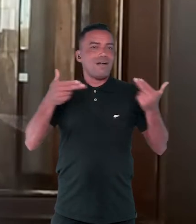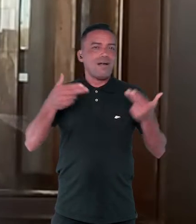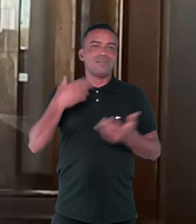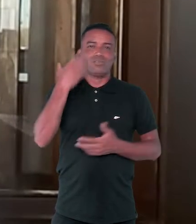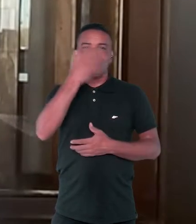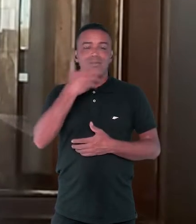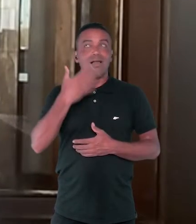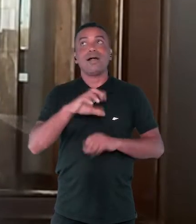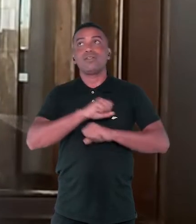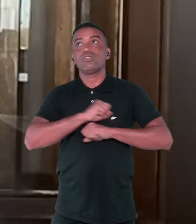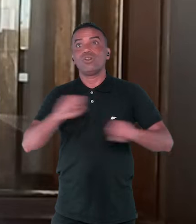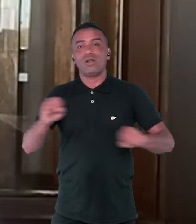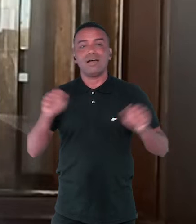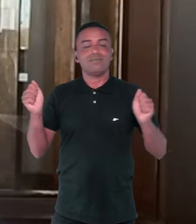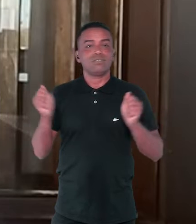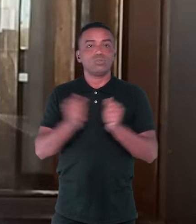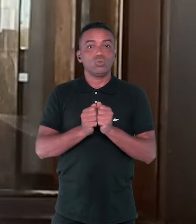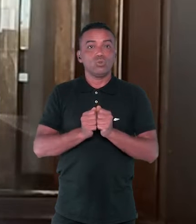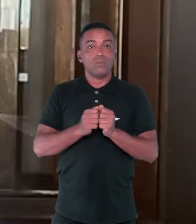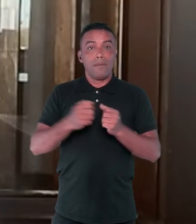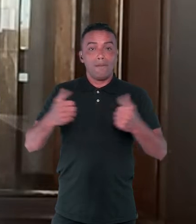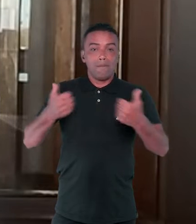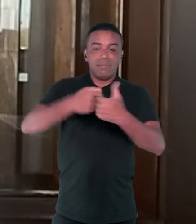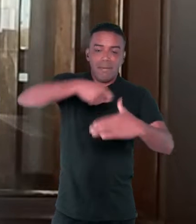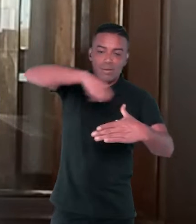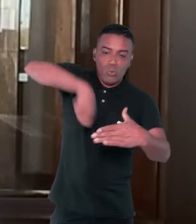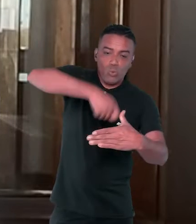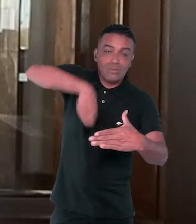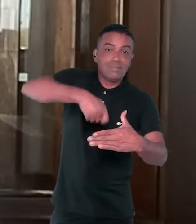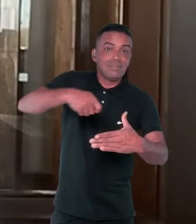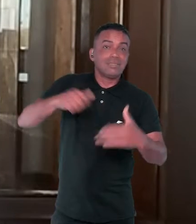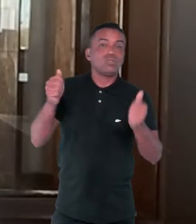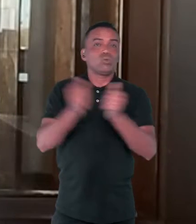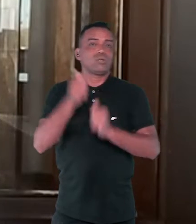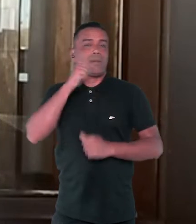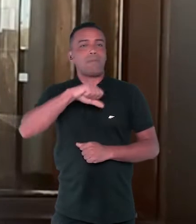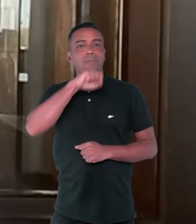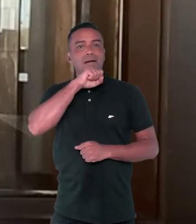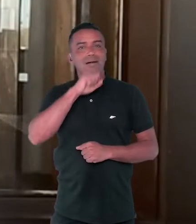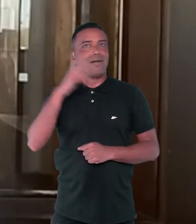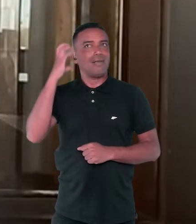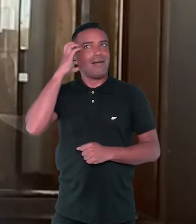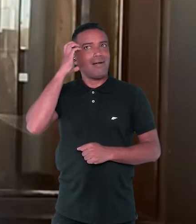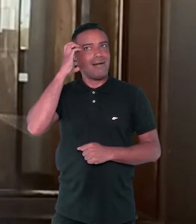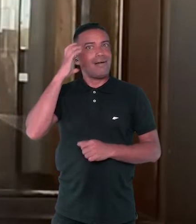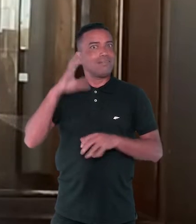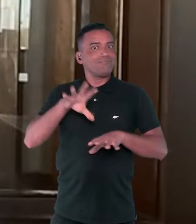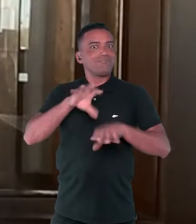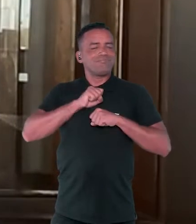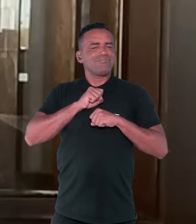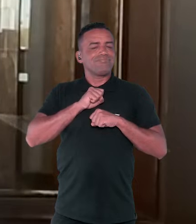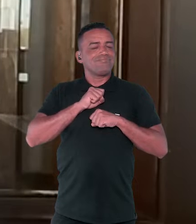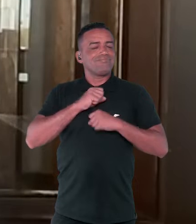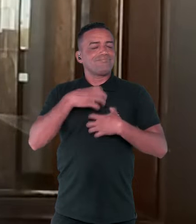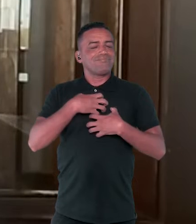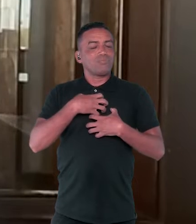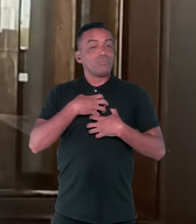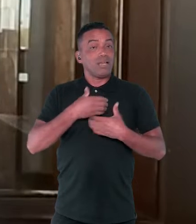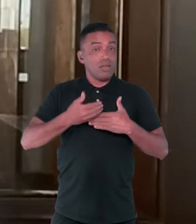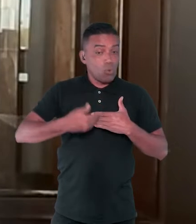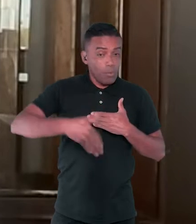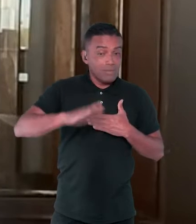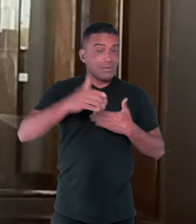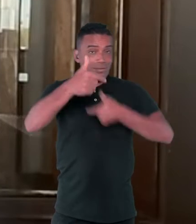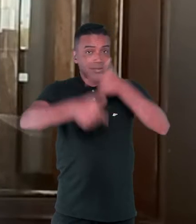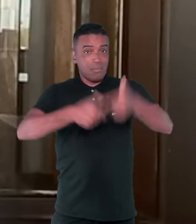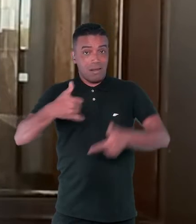eu adorava ficar ali sentado no rabo do fogão, escutando com ela. Isso ficou impregnado. Quando eu comecei a